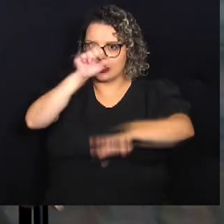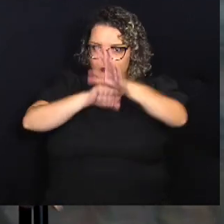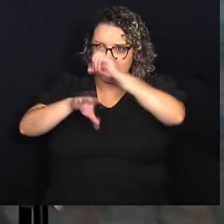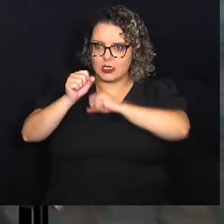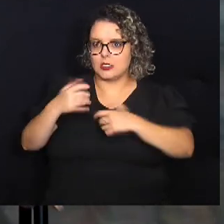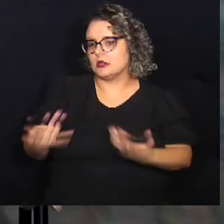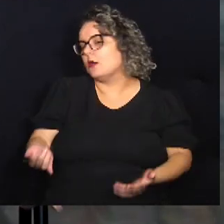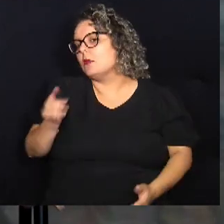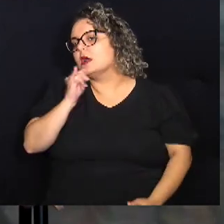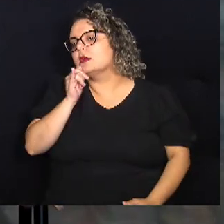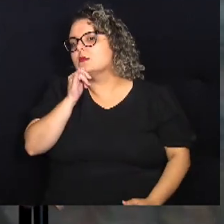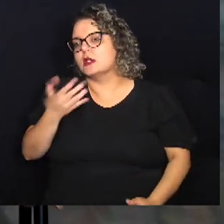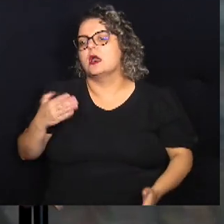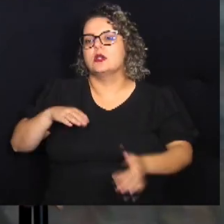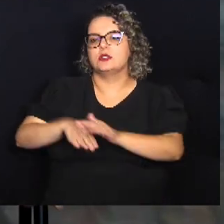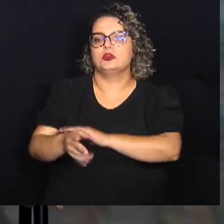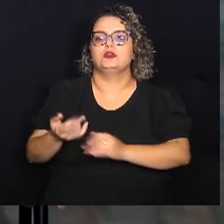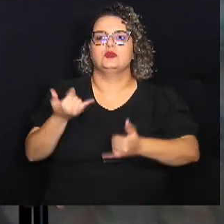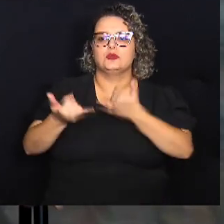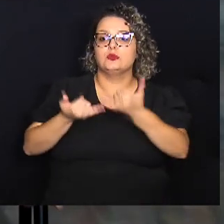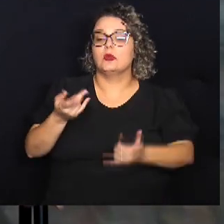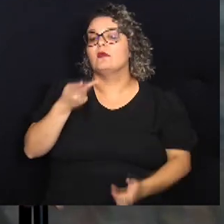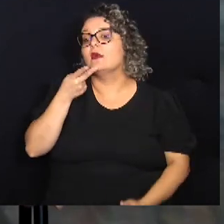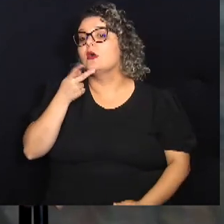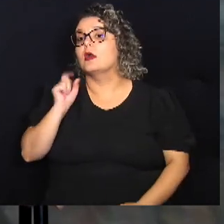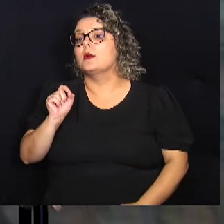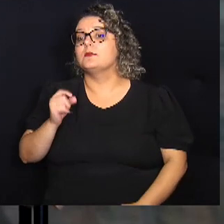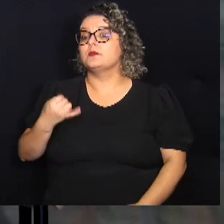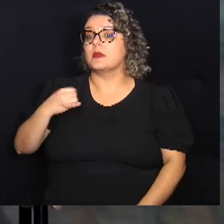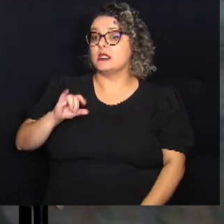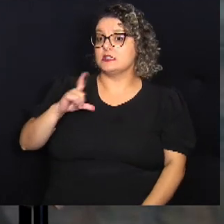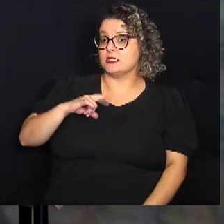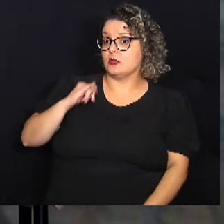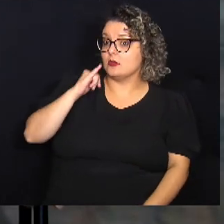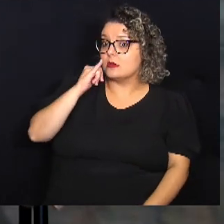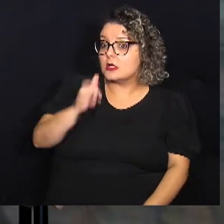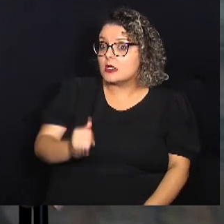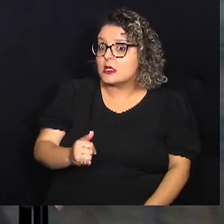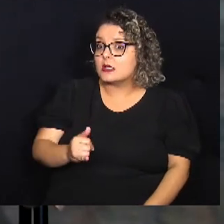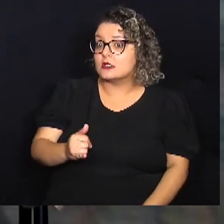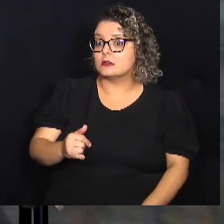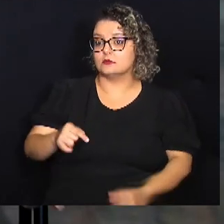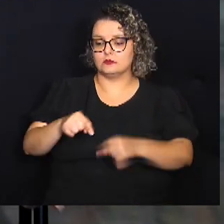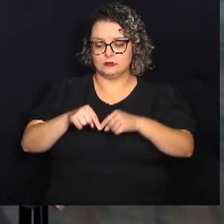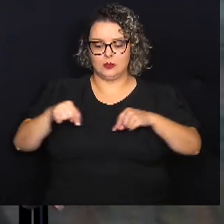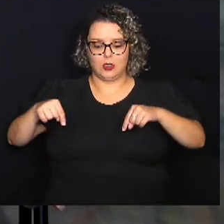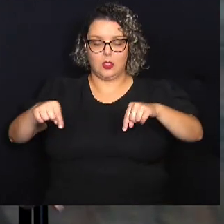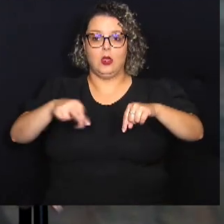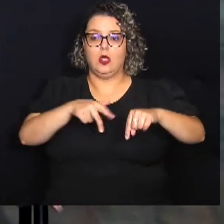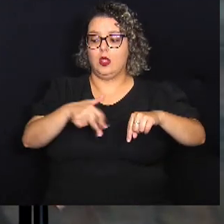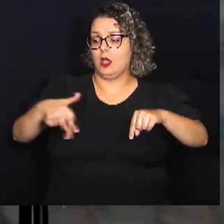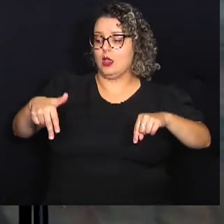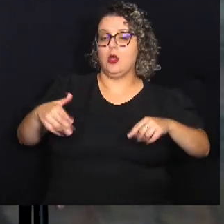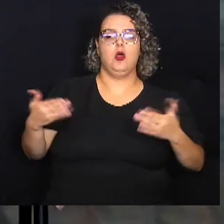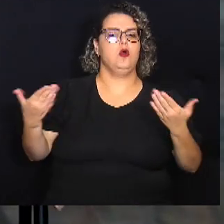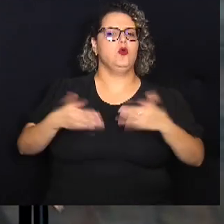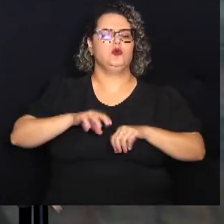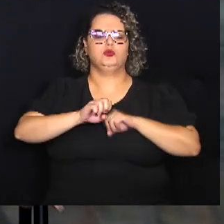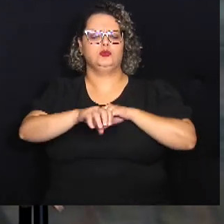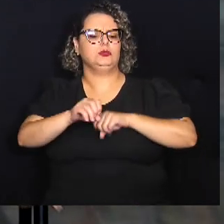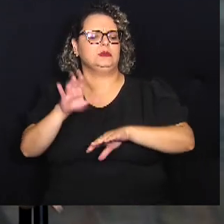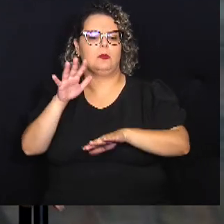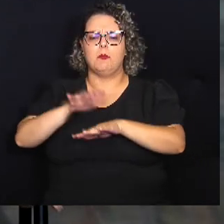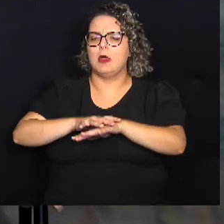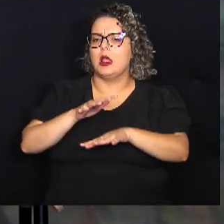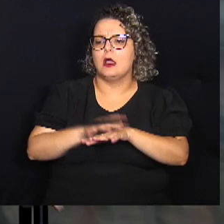Então, a gente costuma brincar dizendo, se eu disser, saindo da minha classe, hoje eu ensinei matemática,